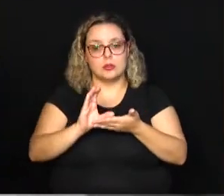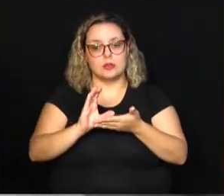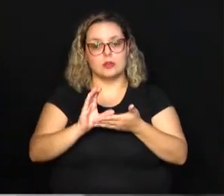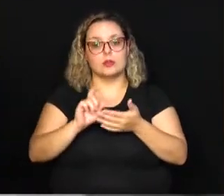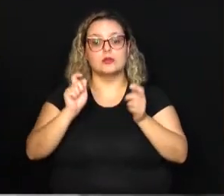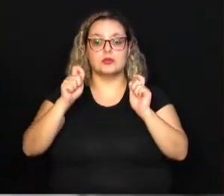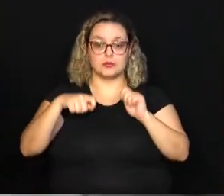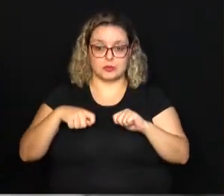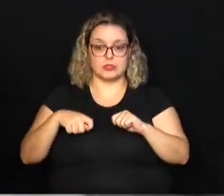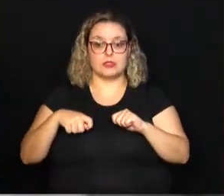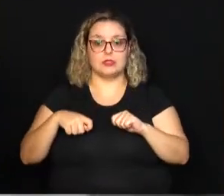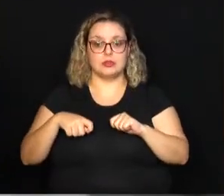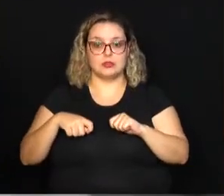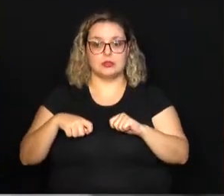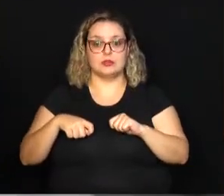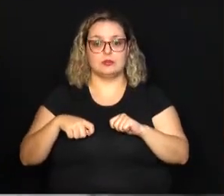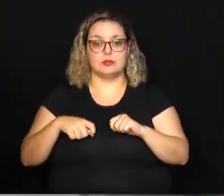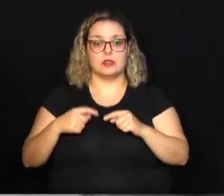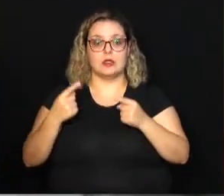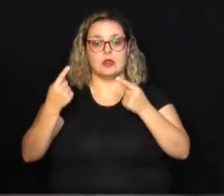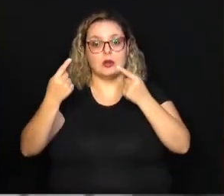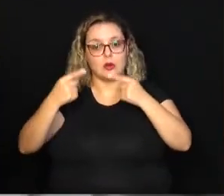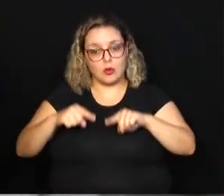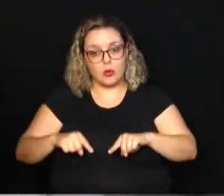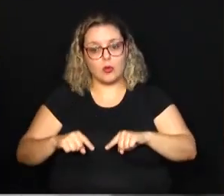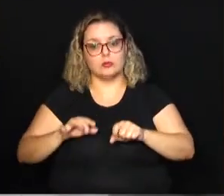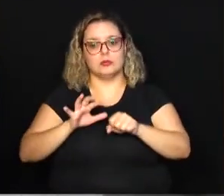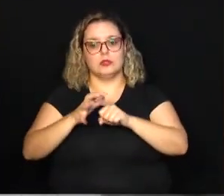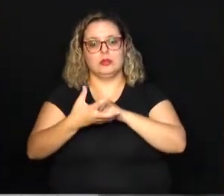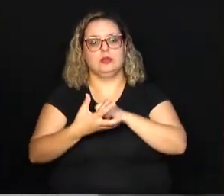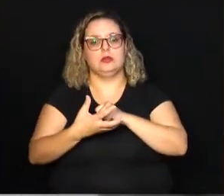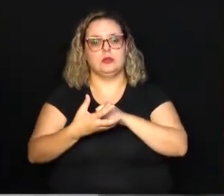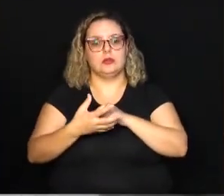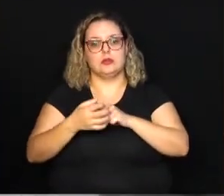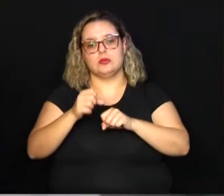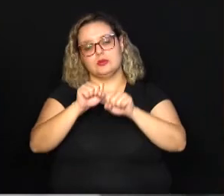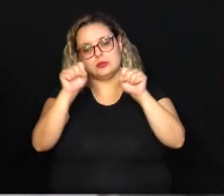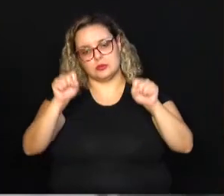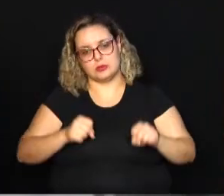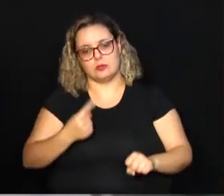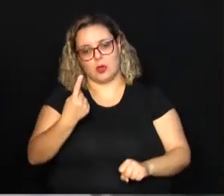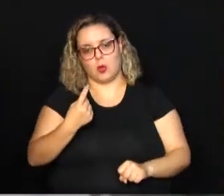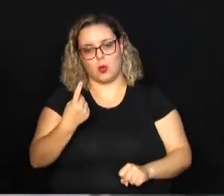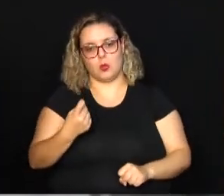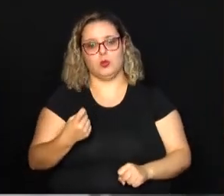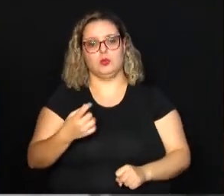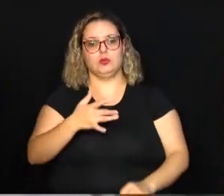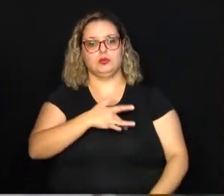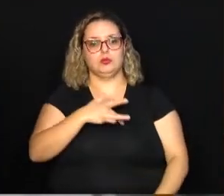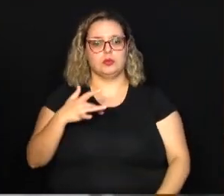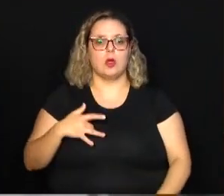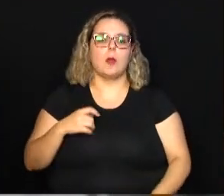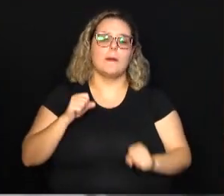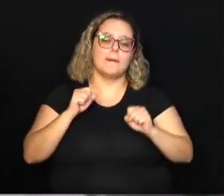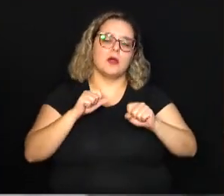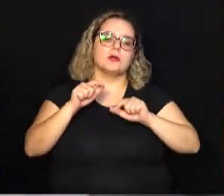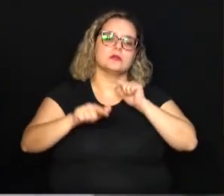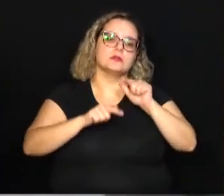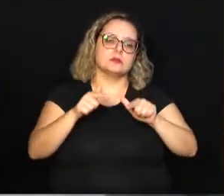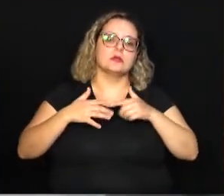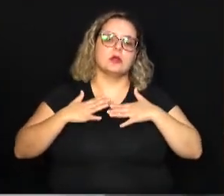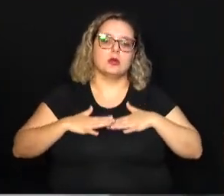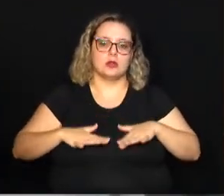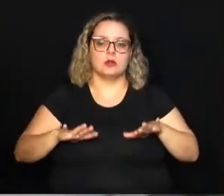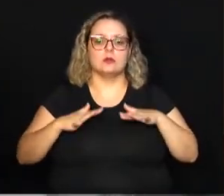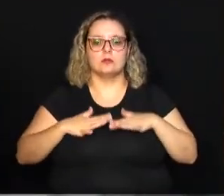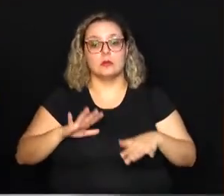necessários para o combate à Covid e para que o Sistema Único de Saúde possa trabalhar com tranquilidade no nosso município. Eu